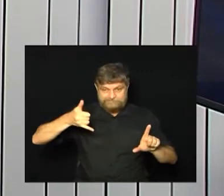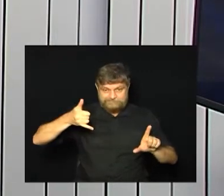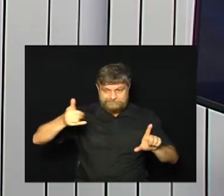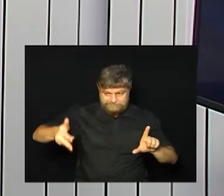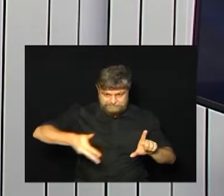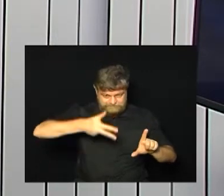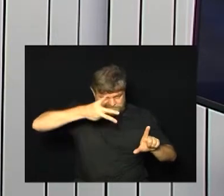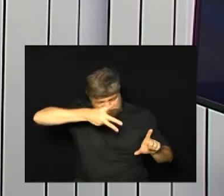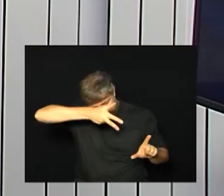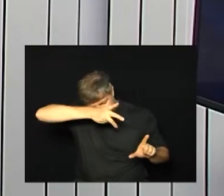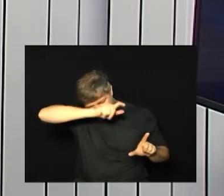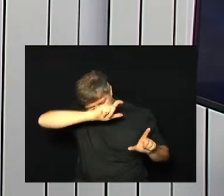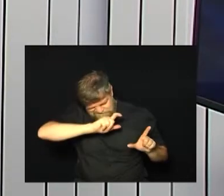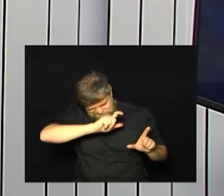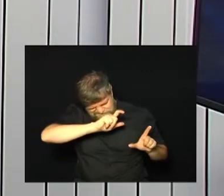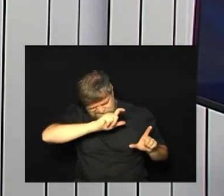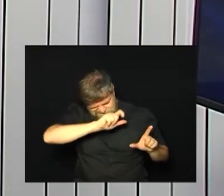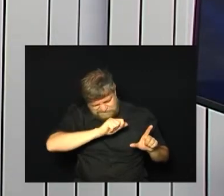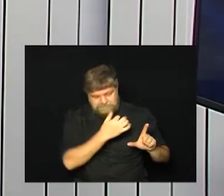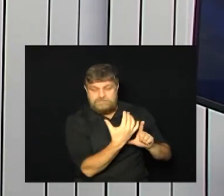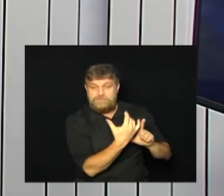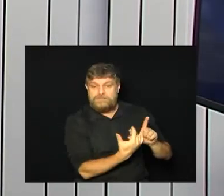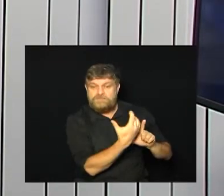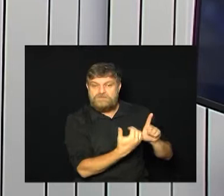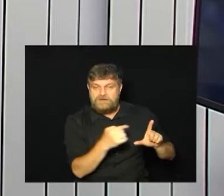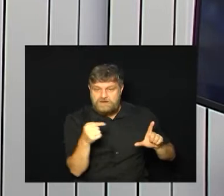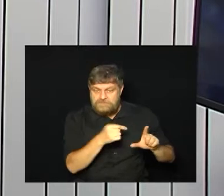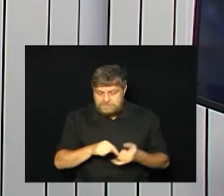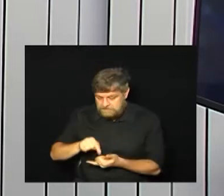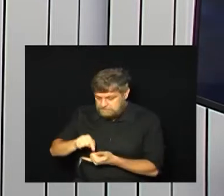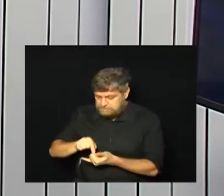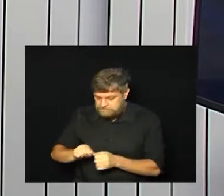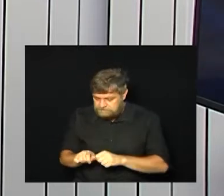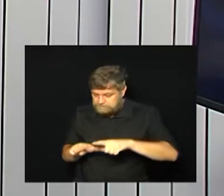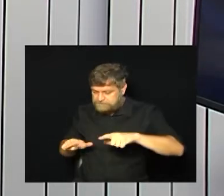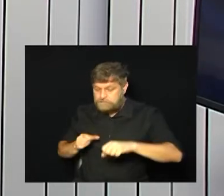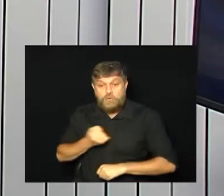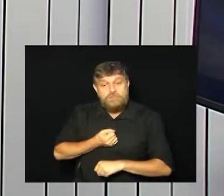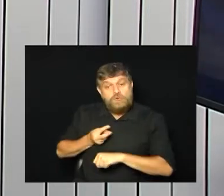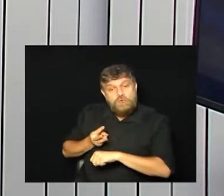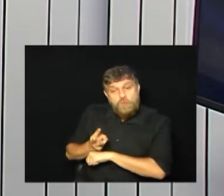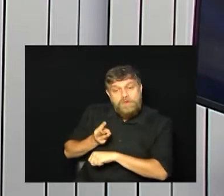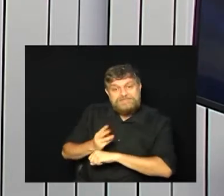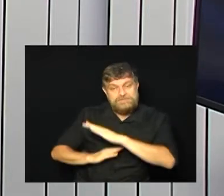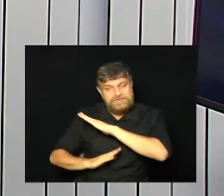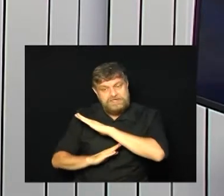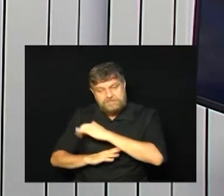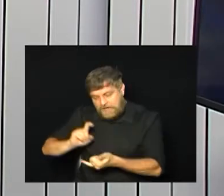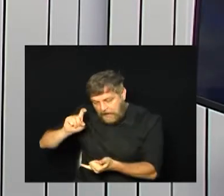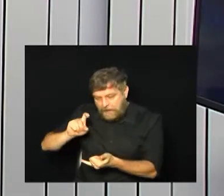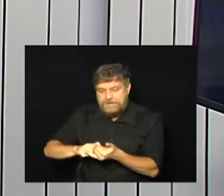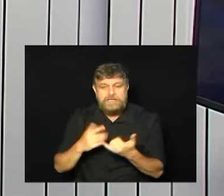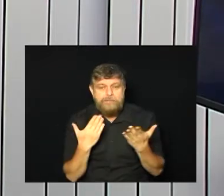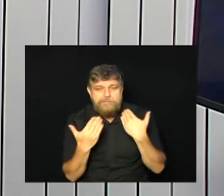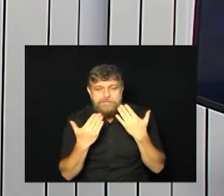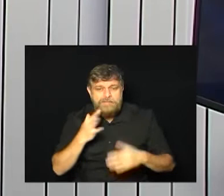a câmera, mirou para este QR Code, já aparece aí no seu celular, o WhatsApp da TV Câmara Campinas. Você aperta que a gente